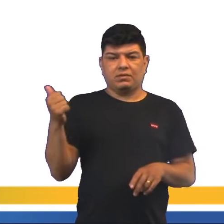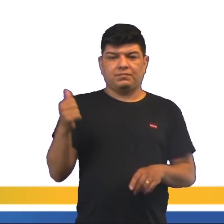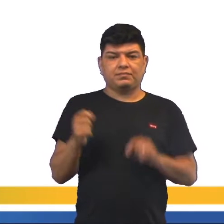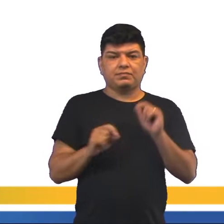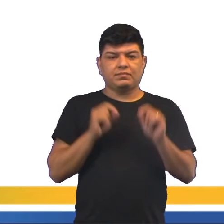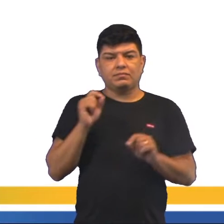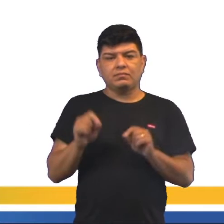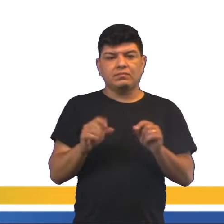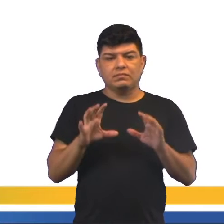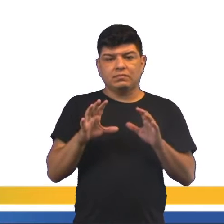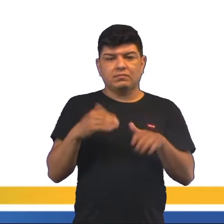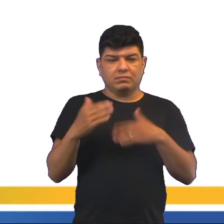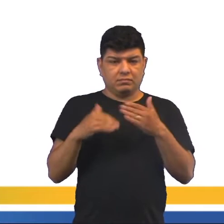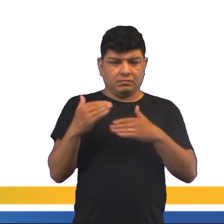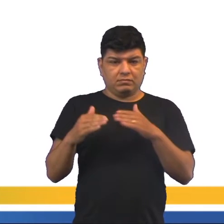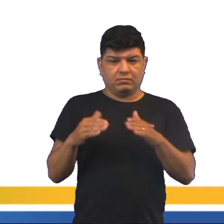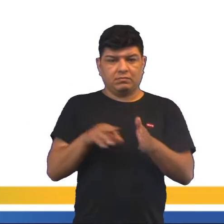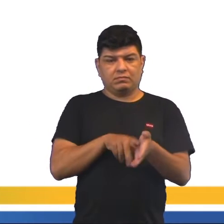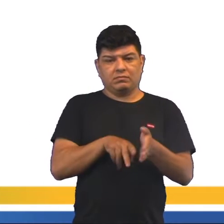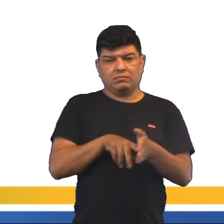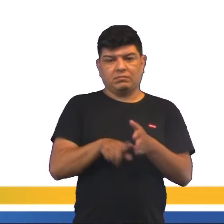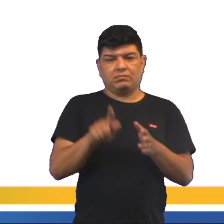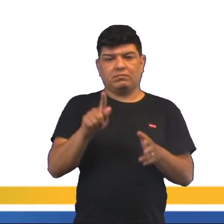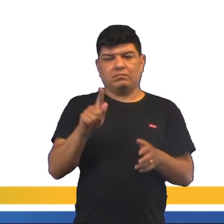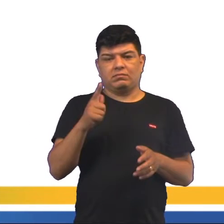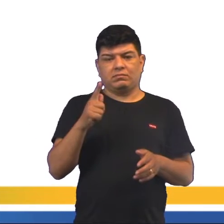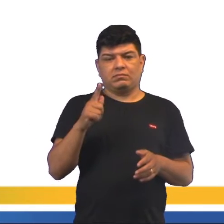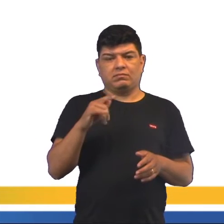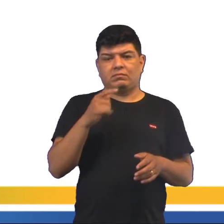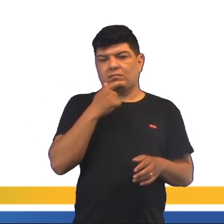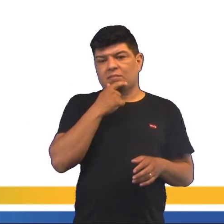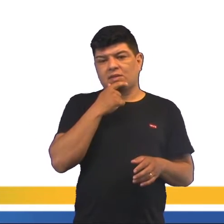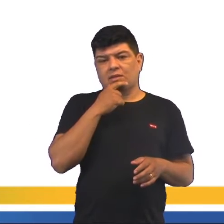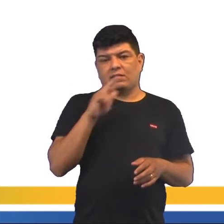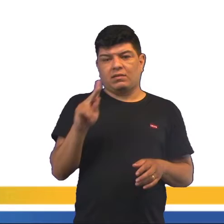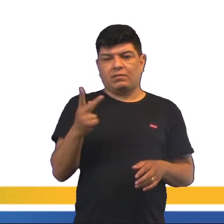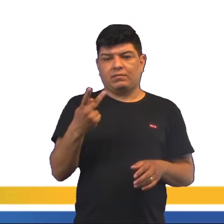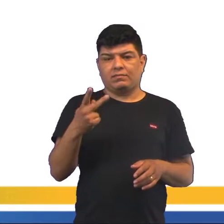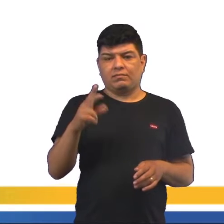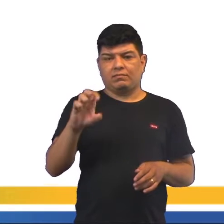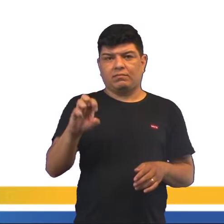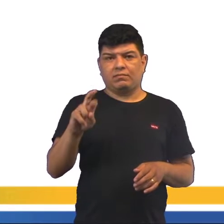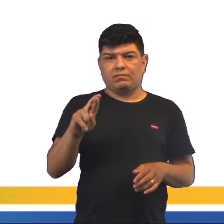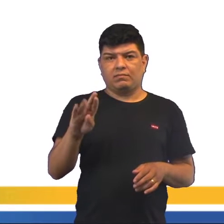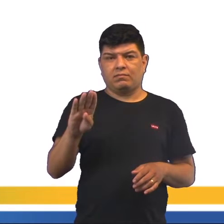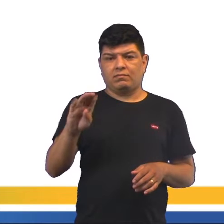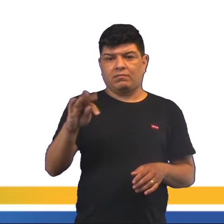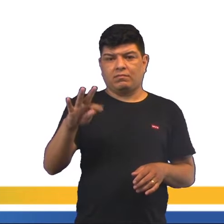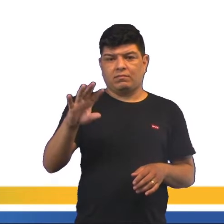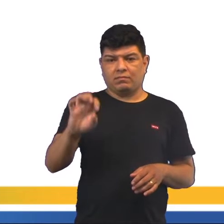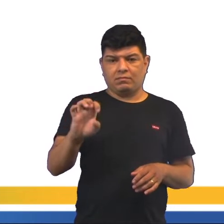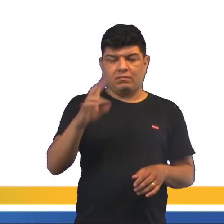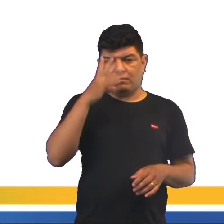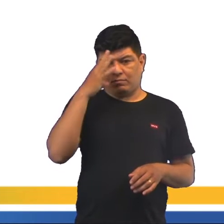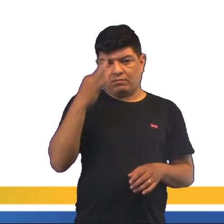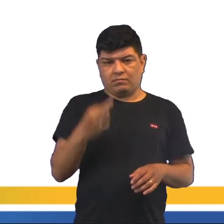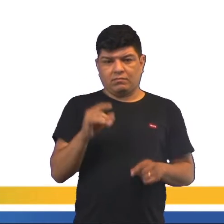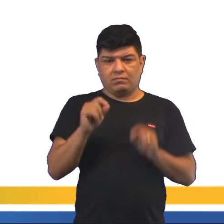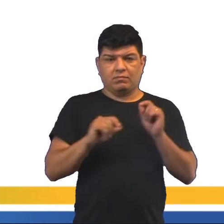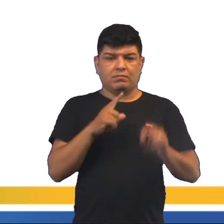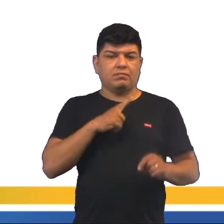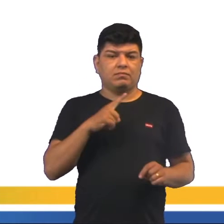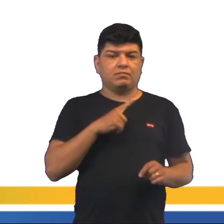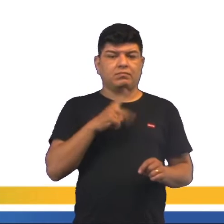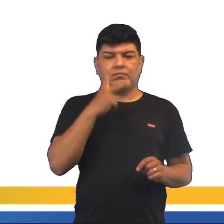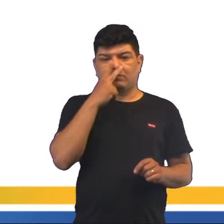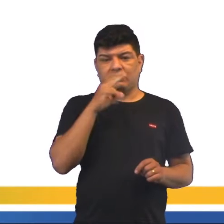primeiras teorias dessa área, desenvolvidas pelo biólogo e geógrafo inglês, o Herbert Spencer, afirmavam que havia